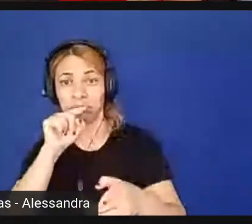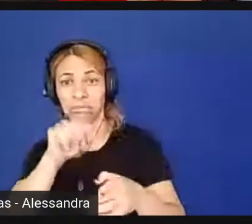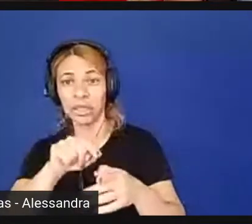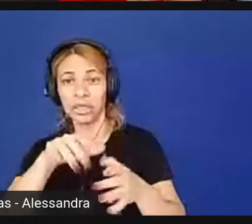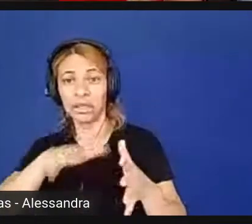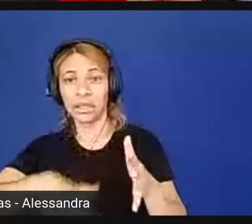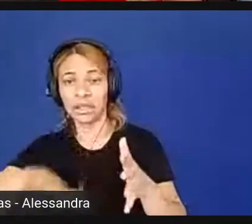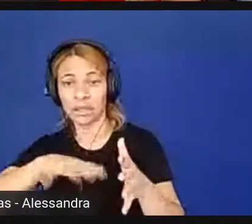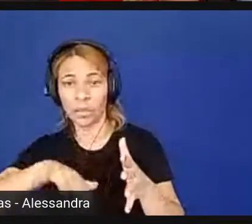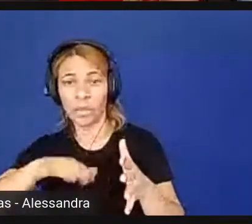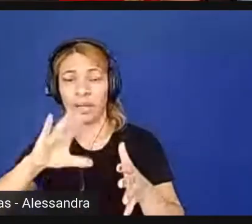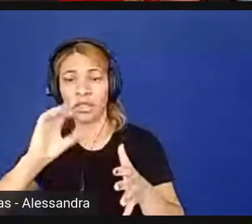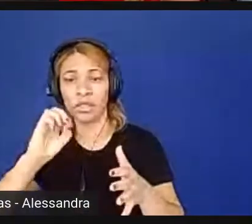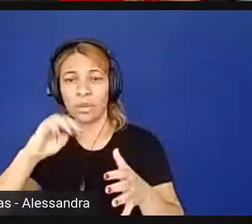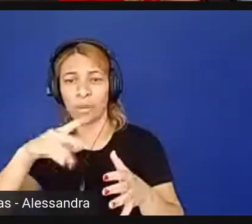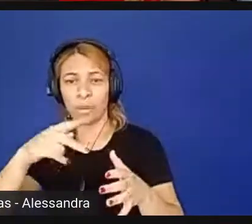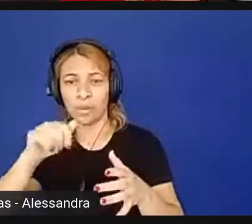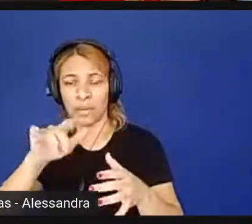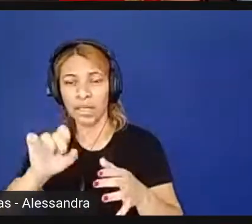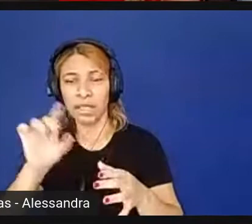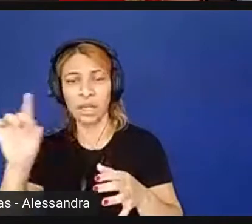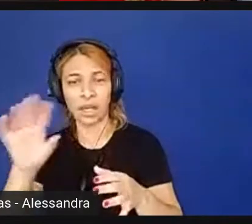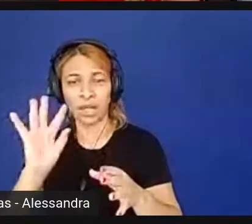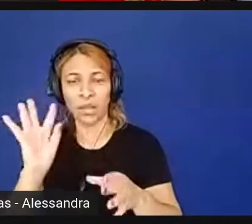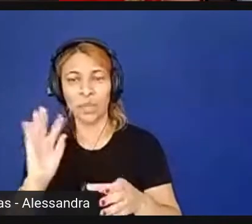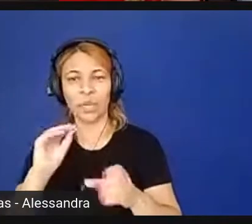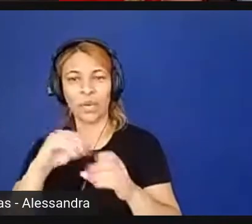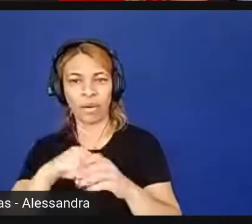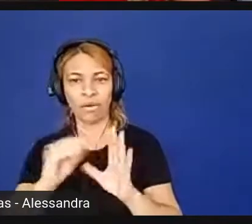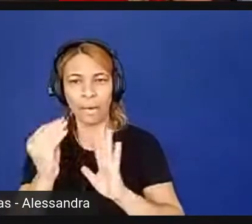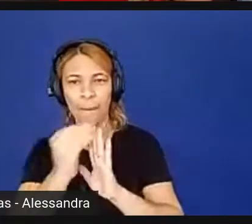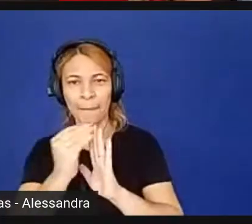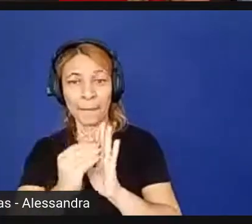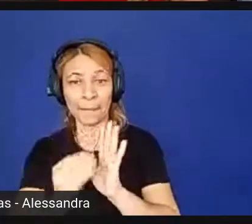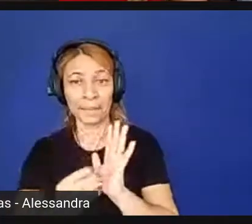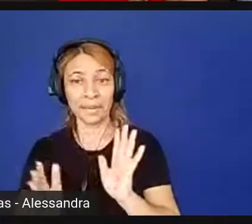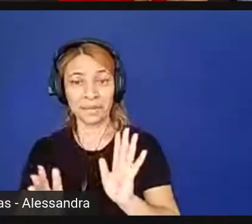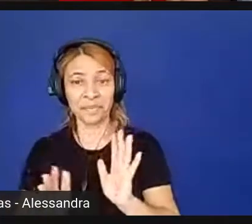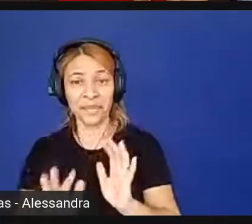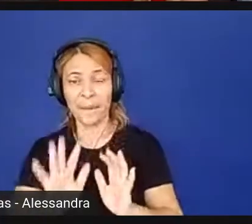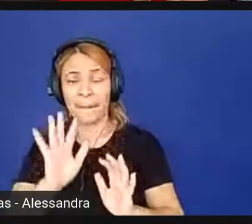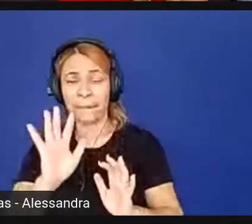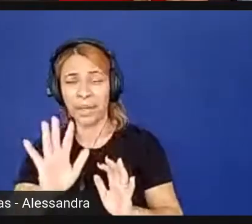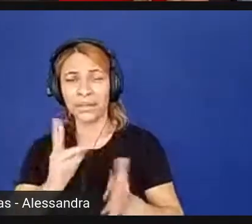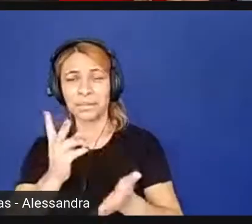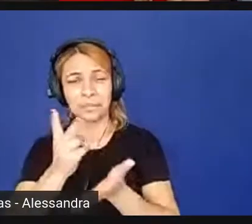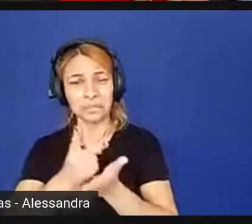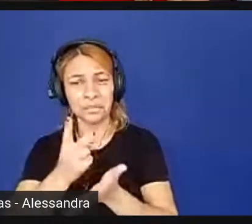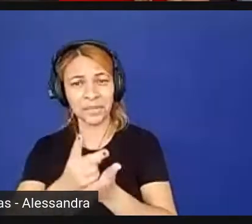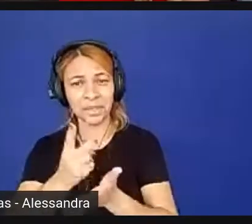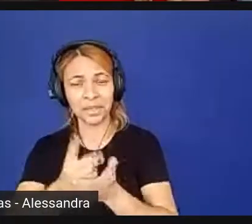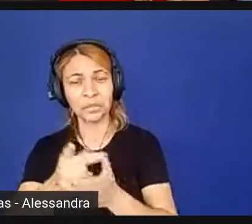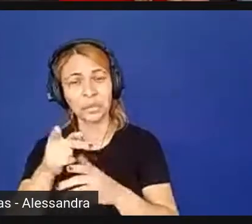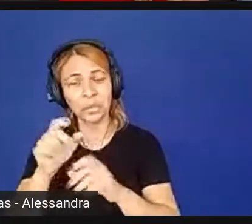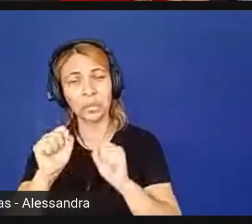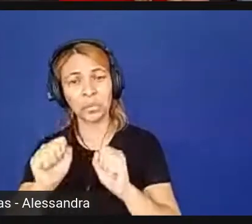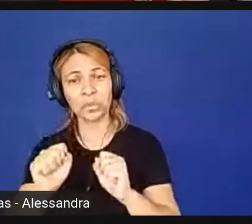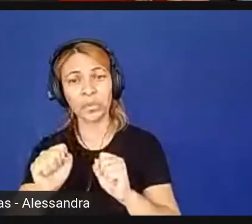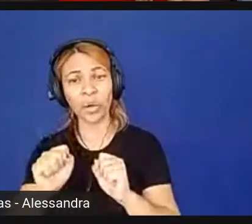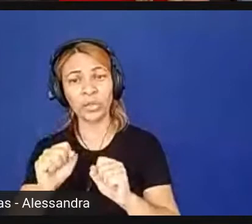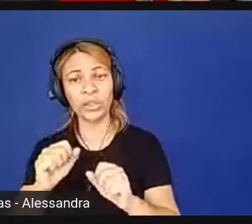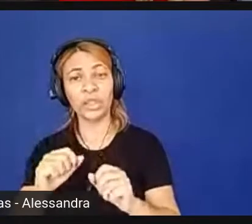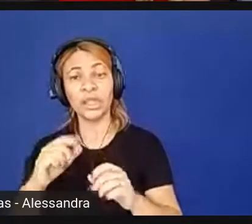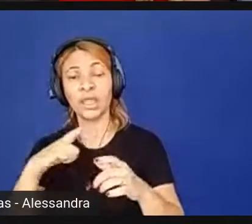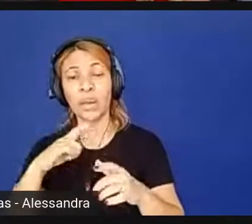E ponto, cada um que coloque a sua, sabe? Mas eu tenderia a dizer que talvez você pudesse ter um instrumento valorativo